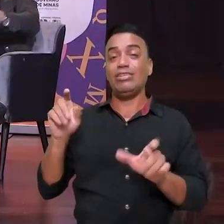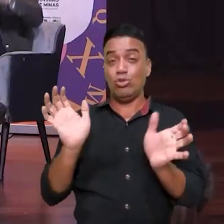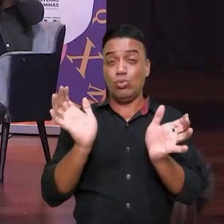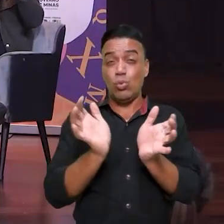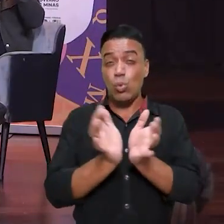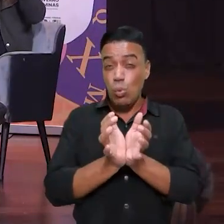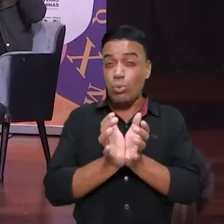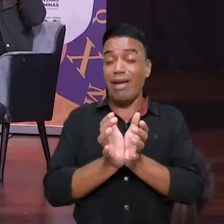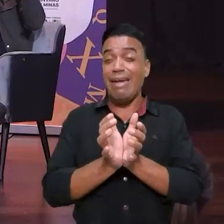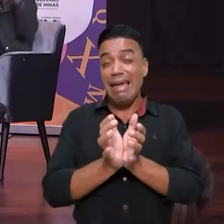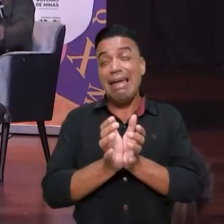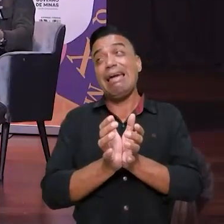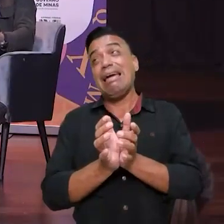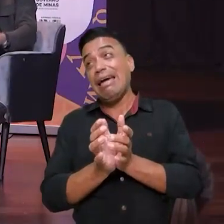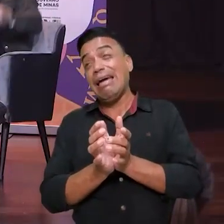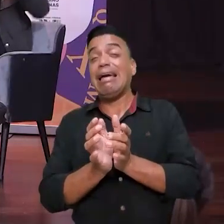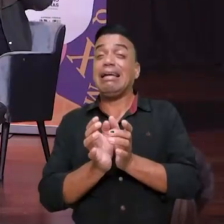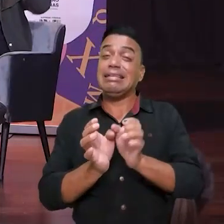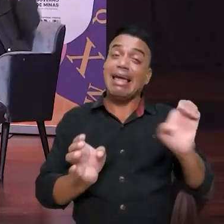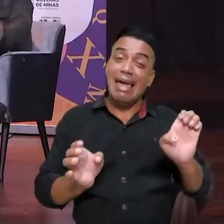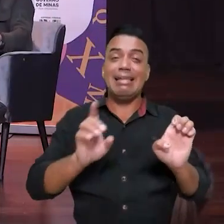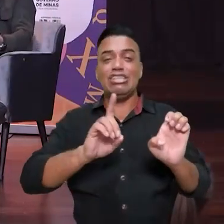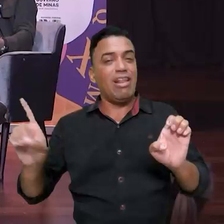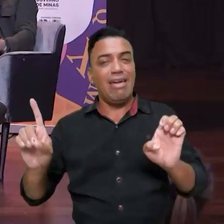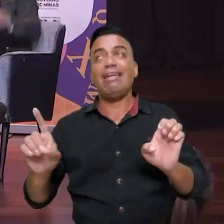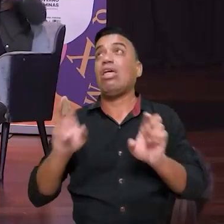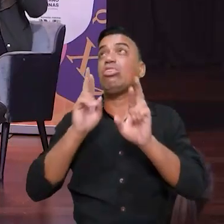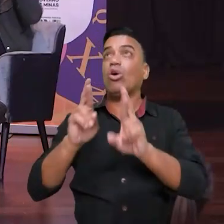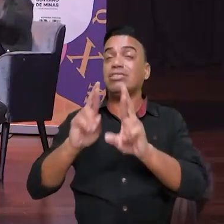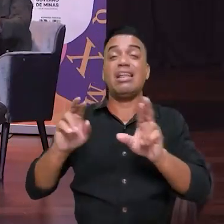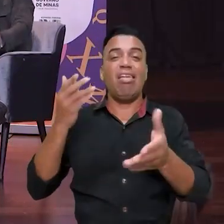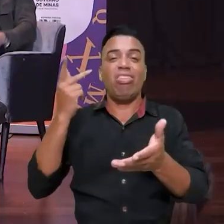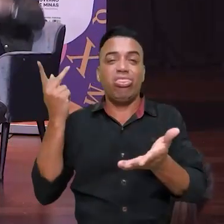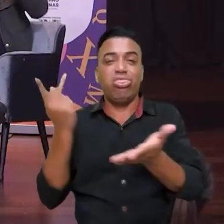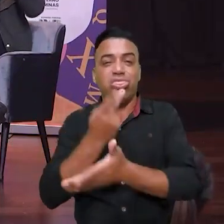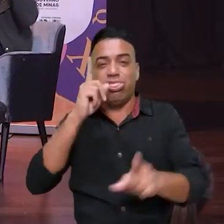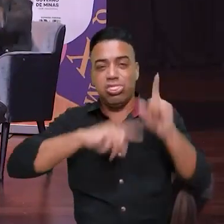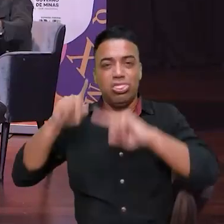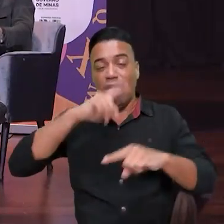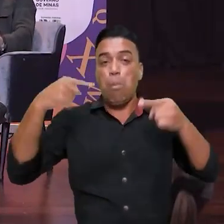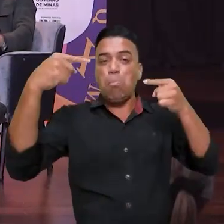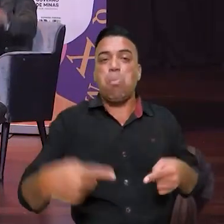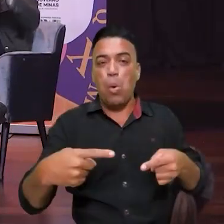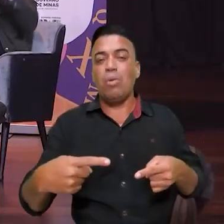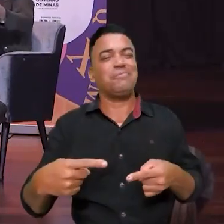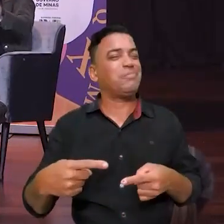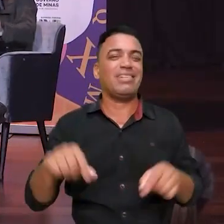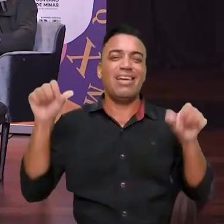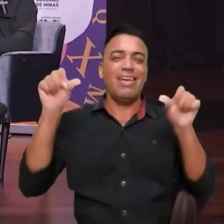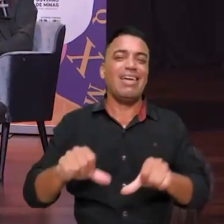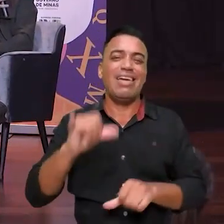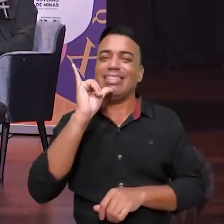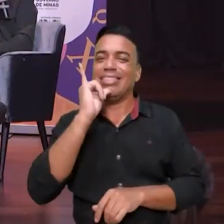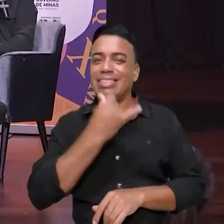direita, muita gente jogando tudo para baixo, torcendo para que tudo dê errado, a crítica pela crítica, a oposição pela oposição, e isso é muito